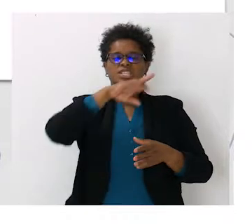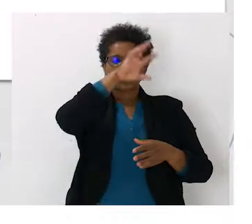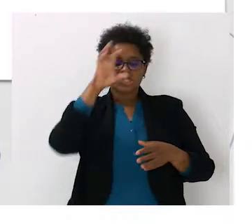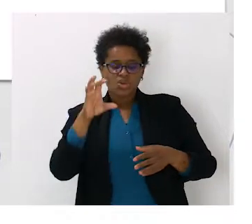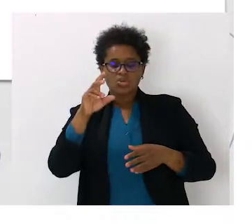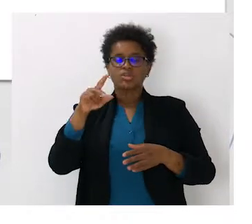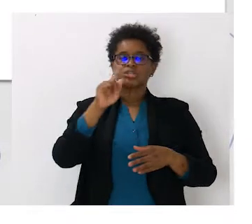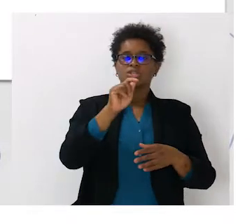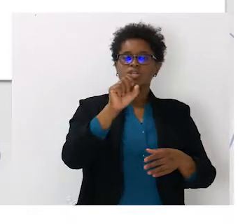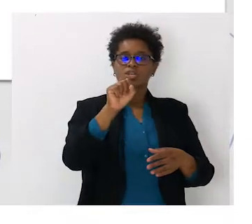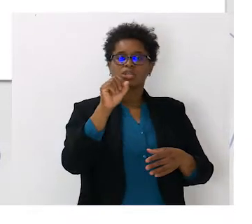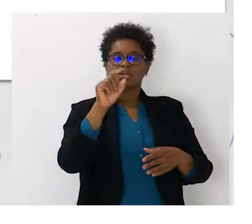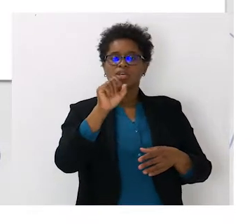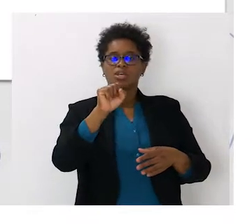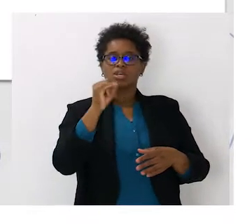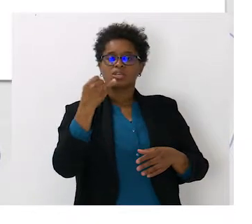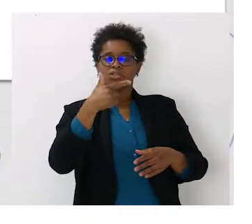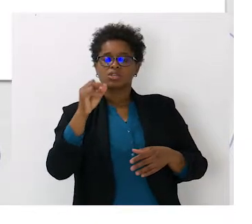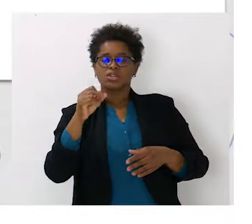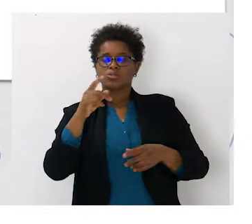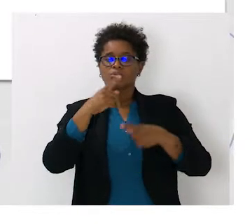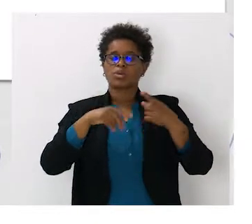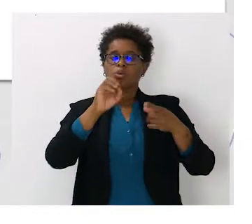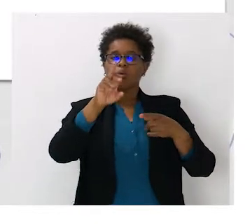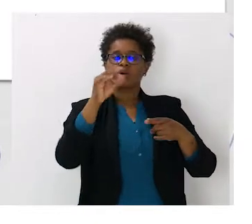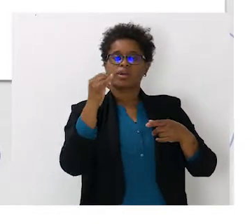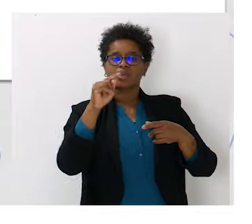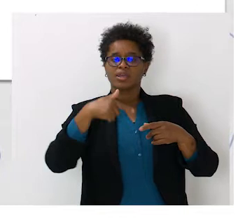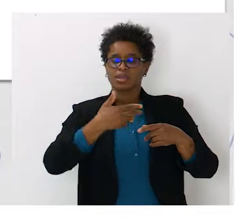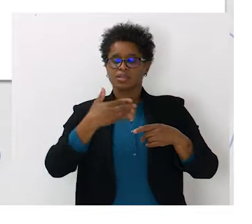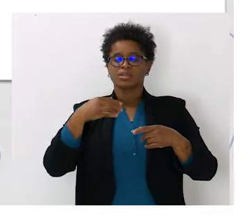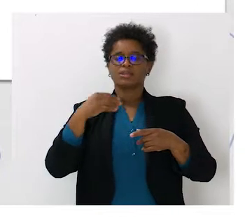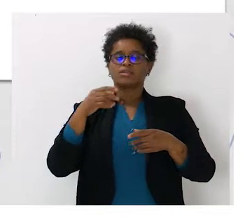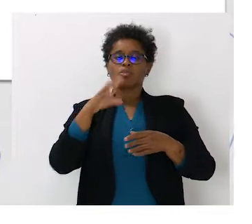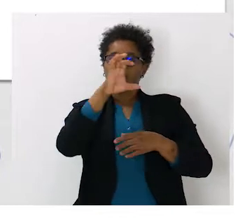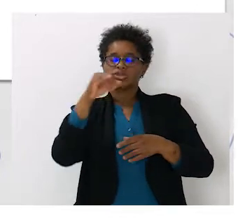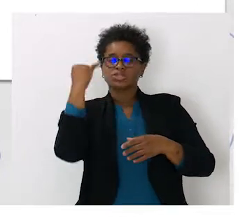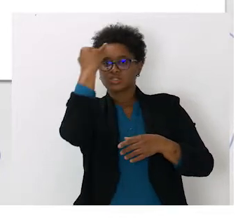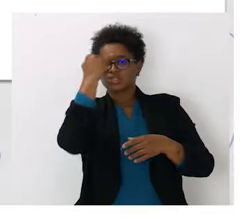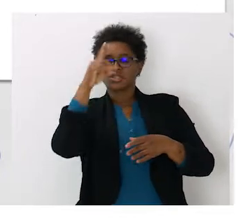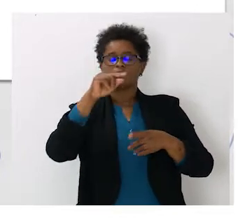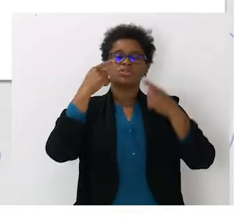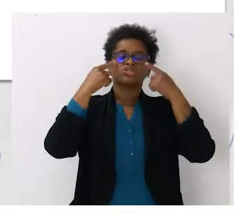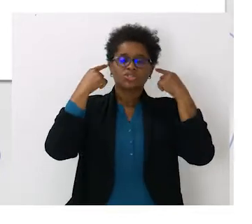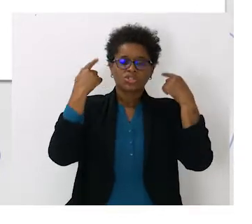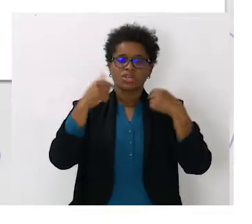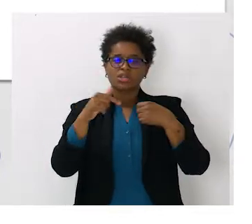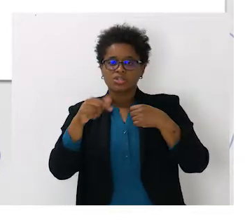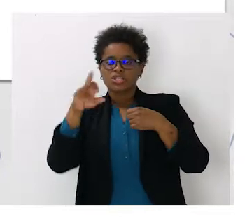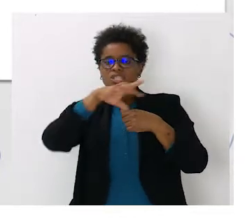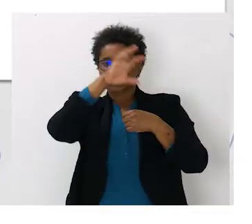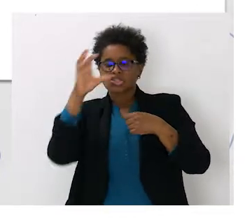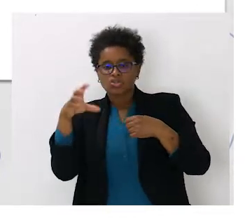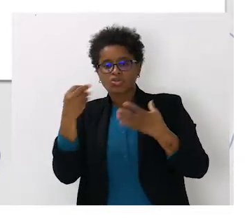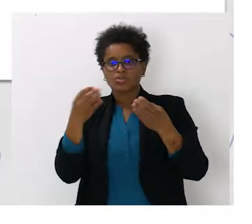Nas regiões do Egito, no Médio Oriente, na Índia e na China, existem regiões banhadas